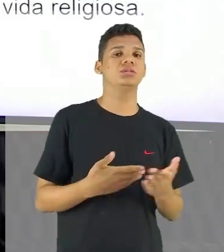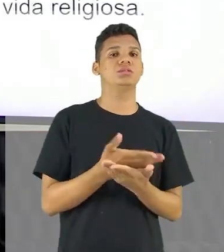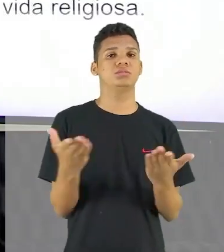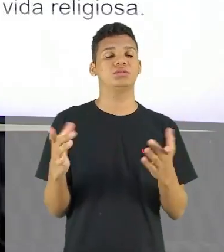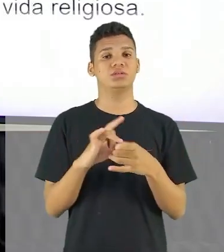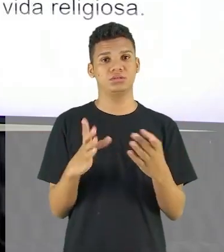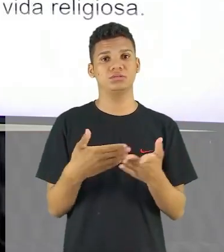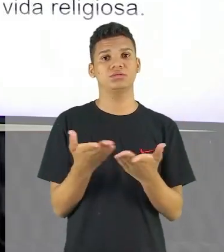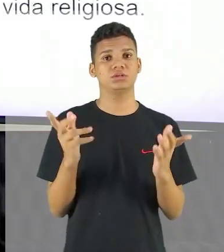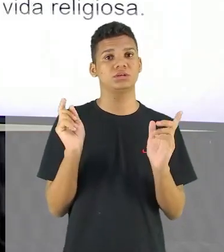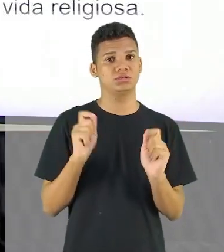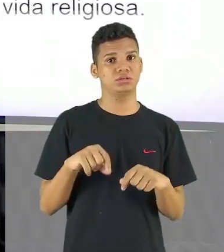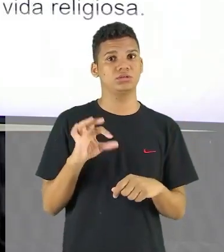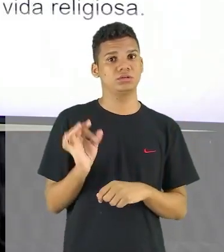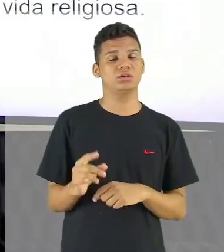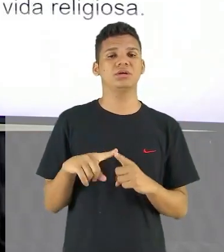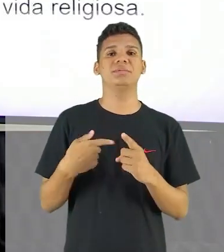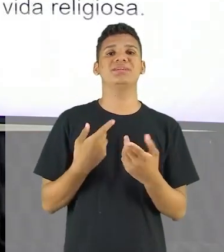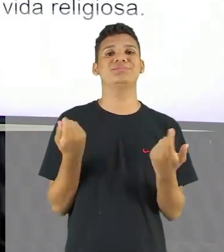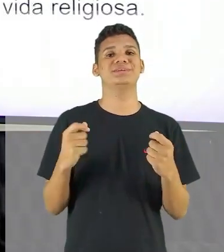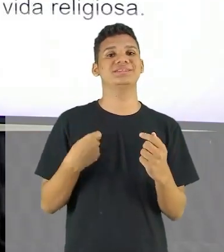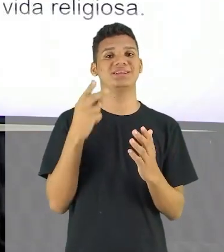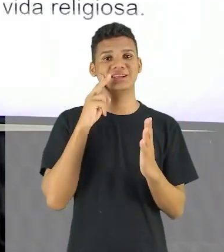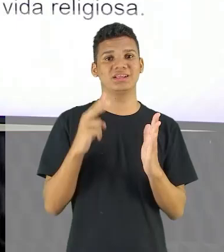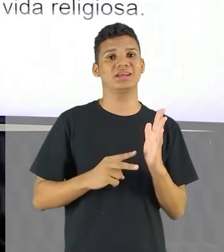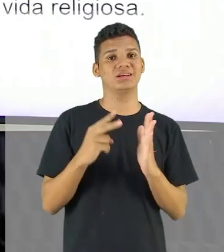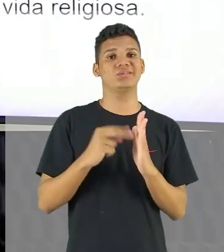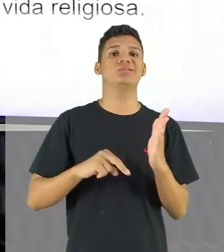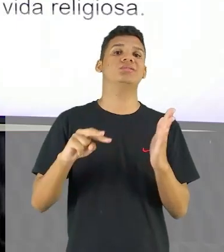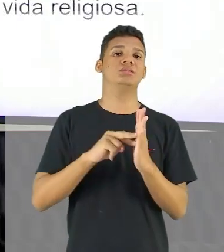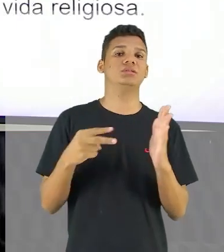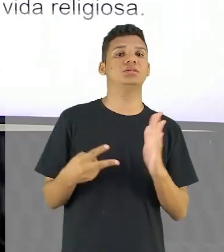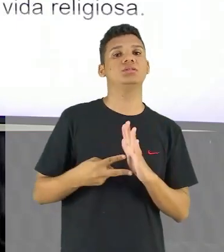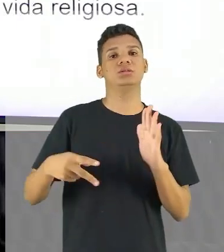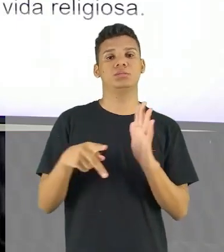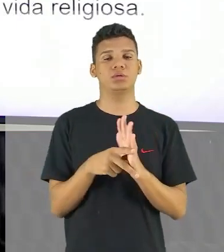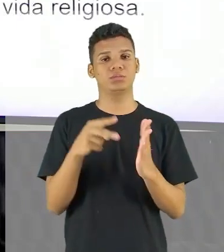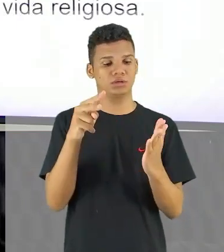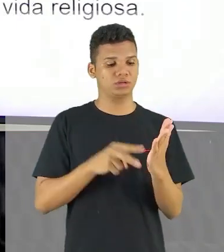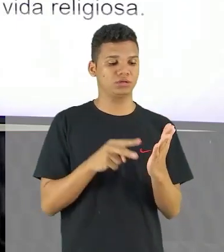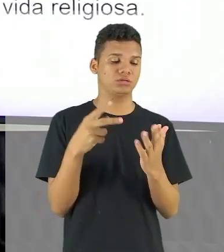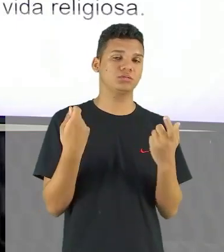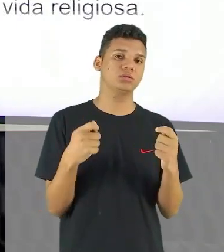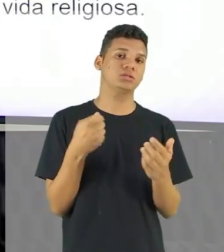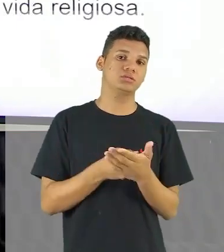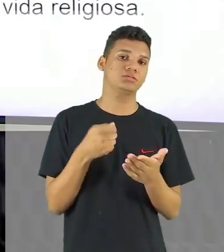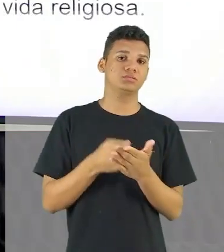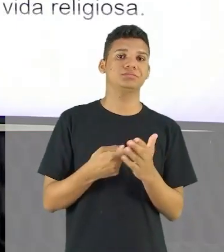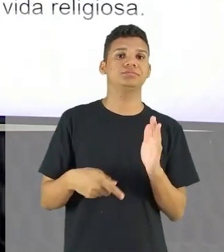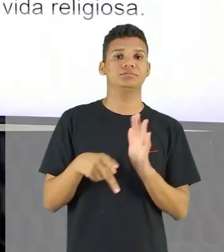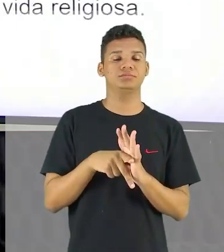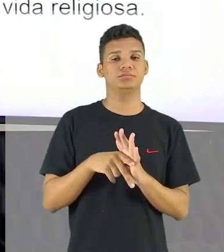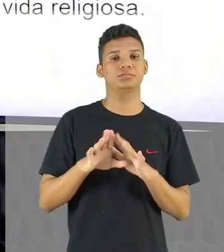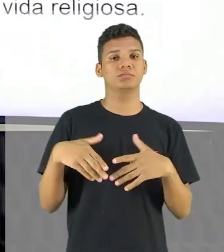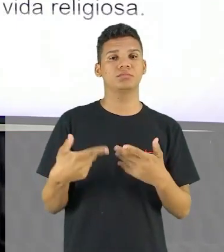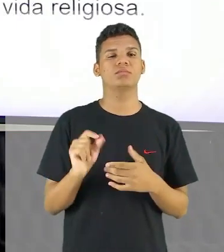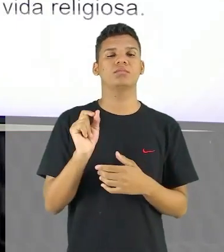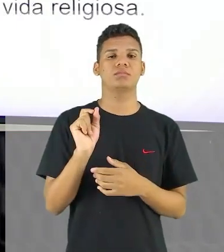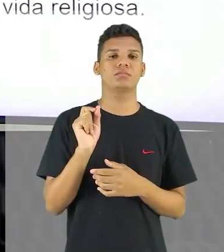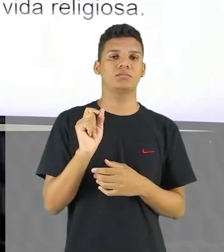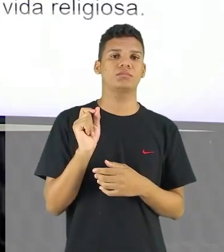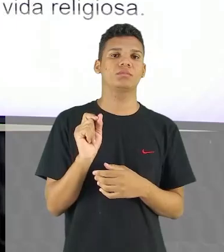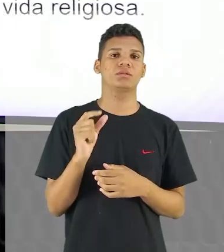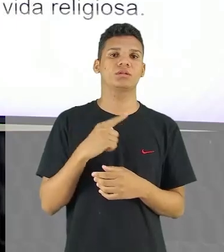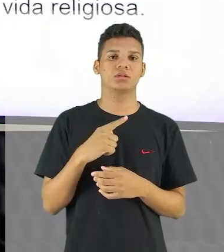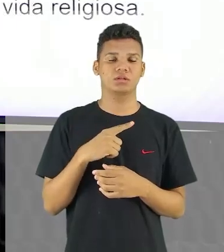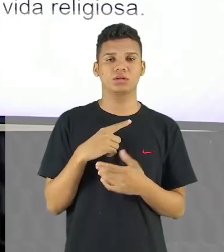vocês, tá certo? Você tem que ler a obra, o nome é Leitura Obrigatória das Obras. Nesse caso aqui, a gente tem uma